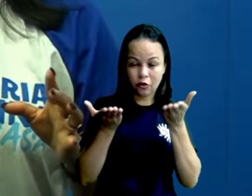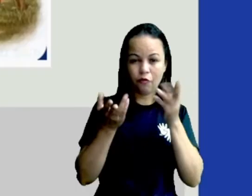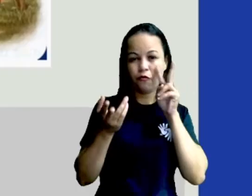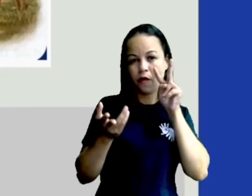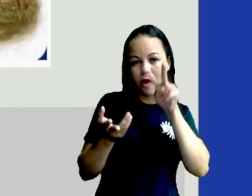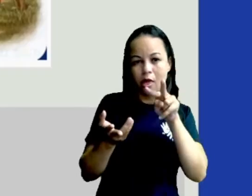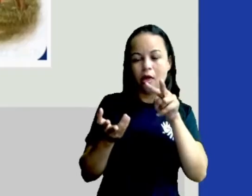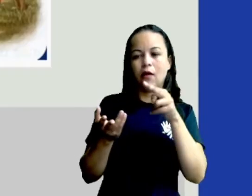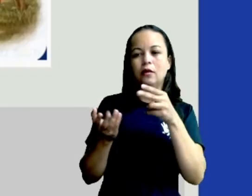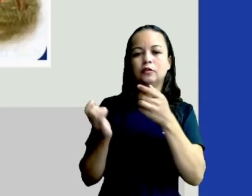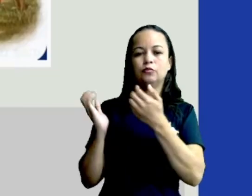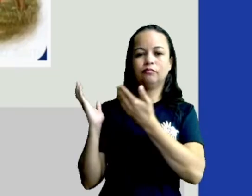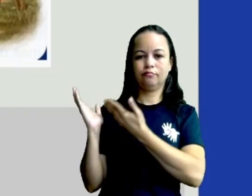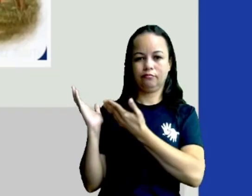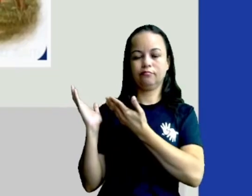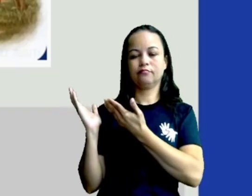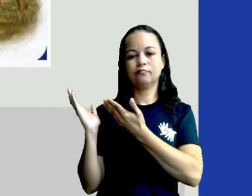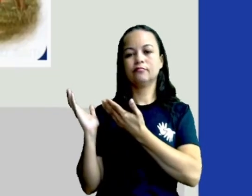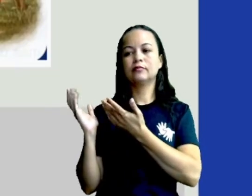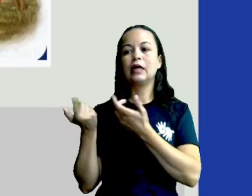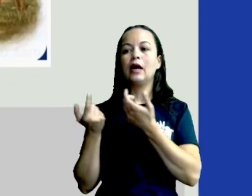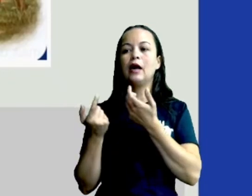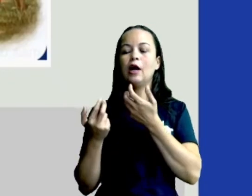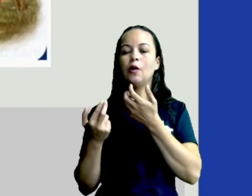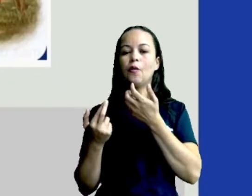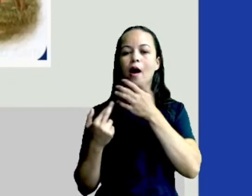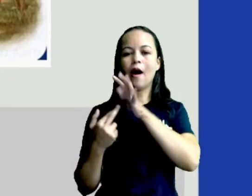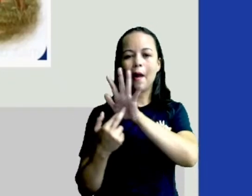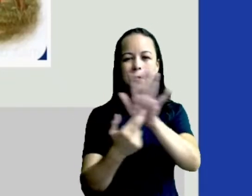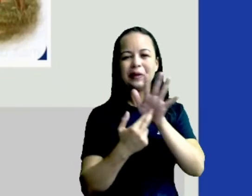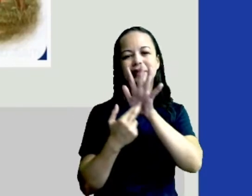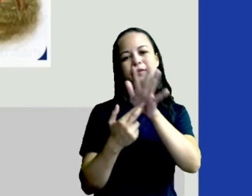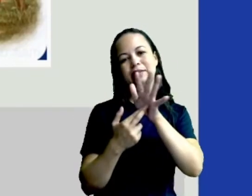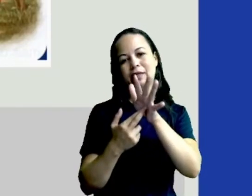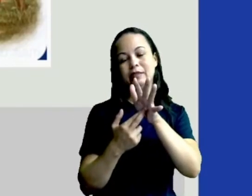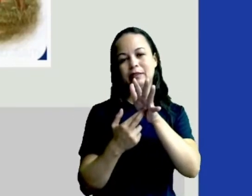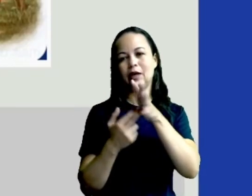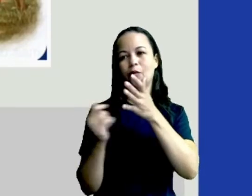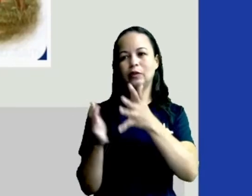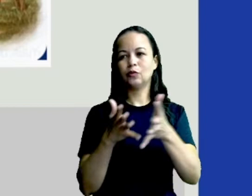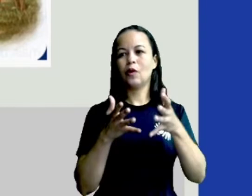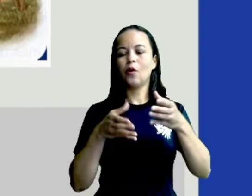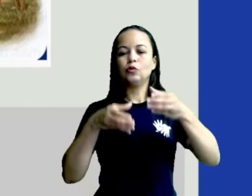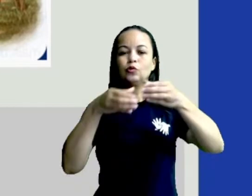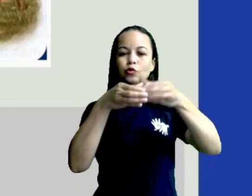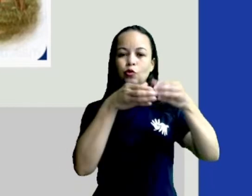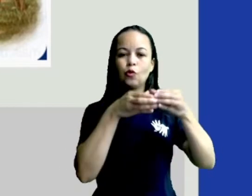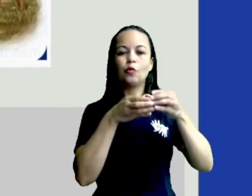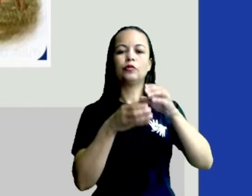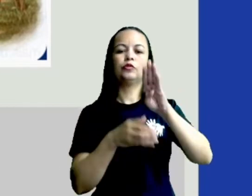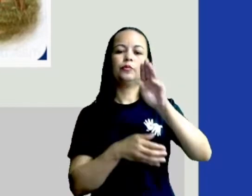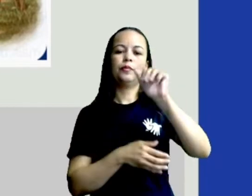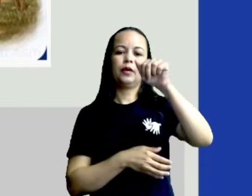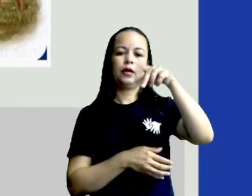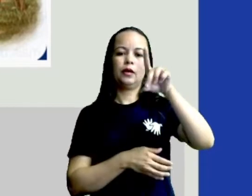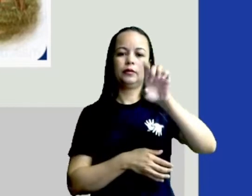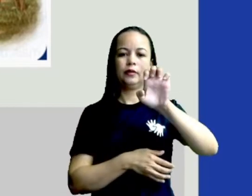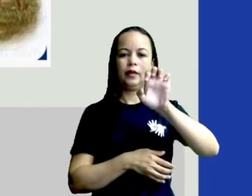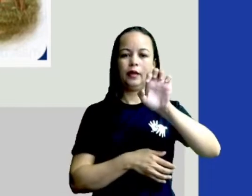de vocês, ó, aqui ó, no slide, é uma representação atual do acampamento de bandeirantes há cerca